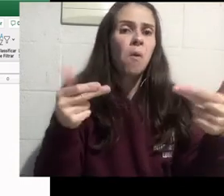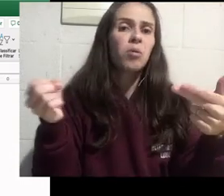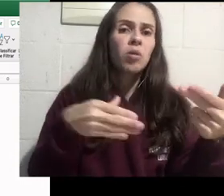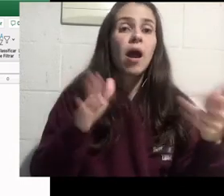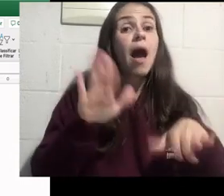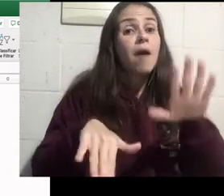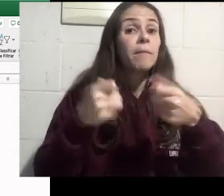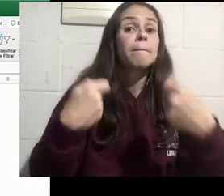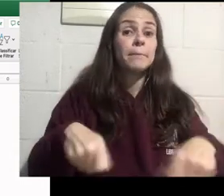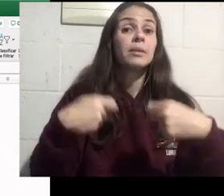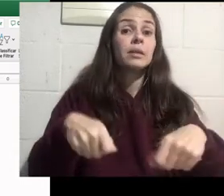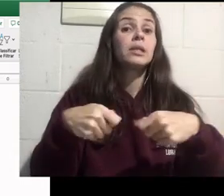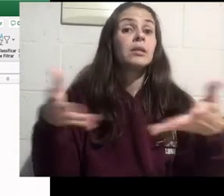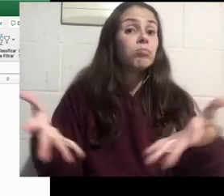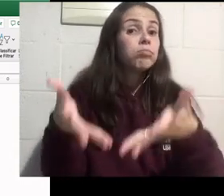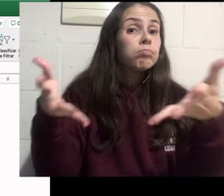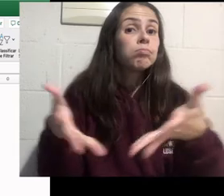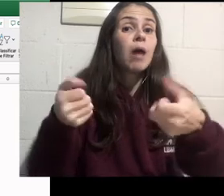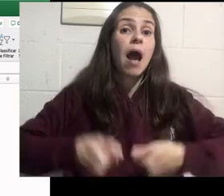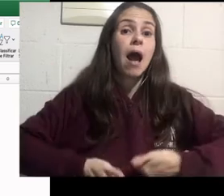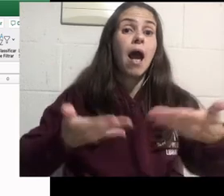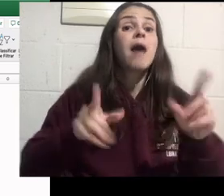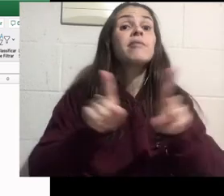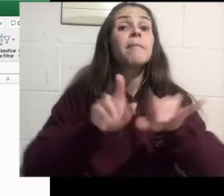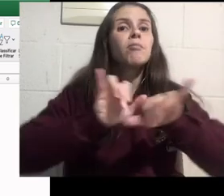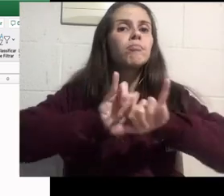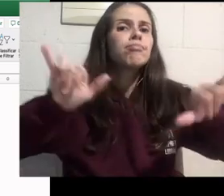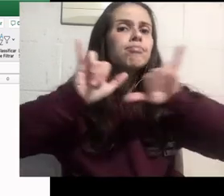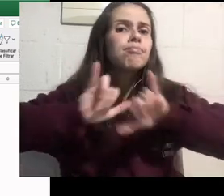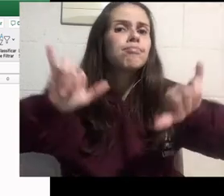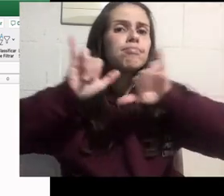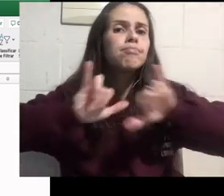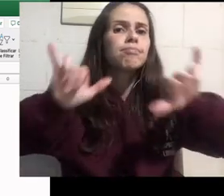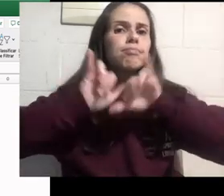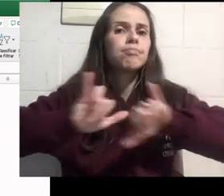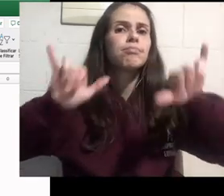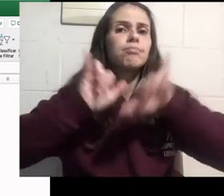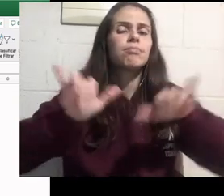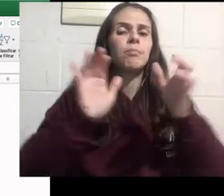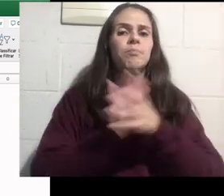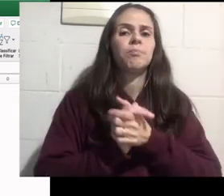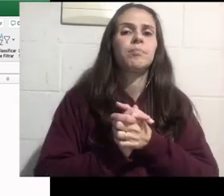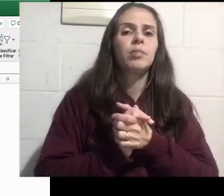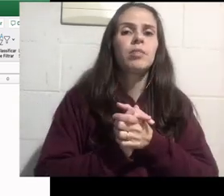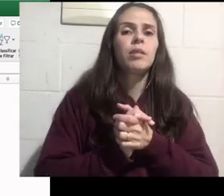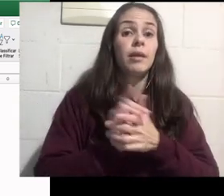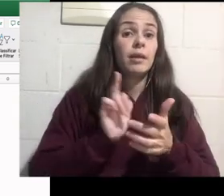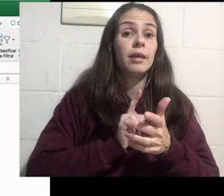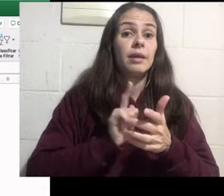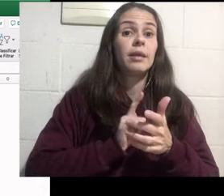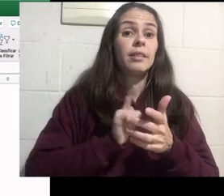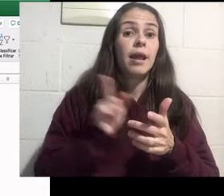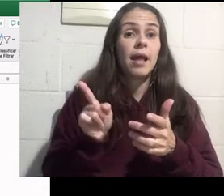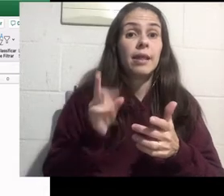vezes requer, né, um investimento prévio. A questão da divulgação também, que foi uma coisa que eu coloquei, né, que vai ter um custo